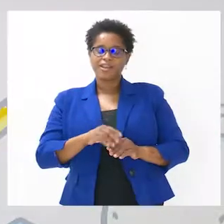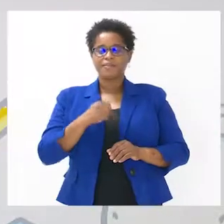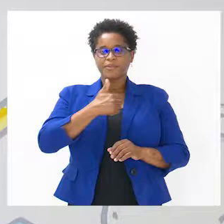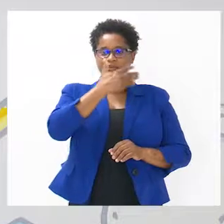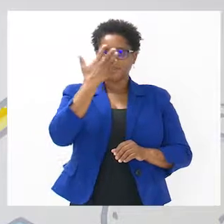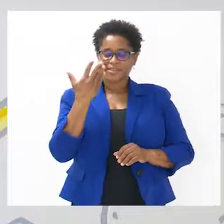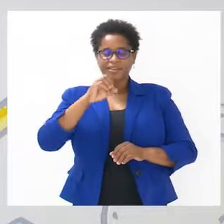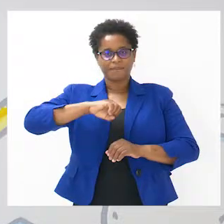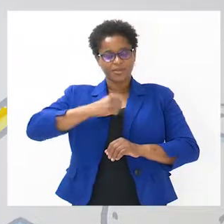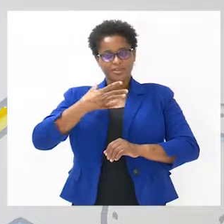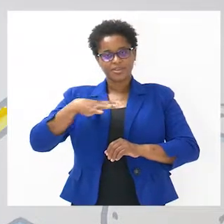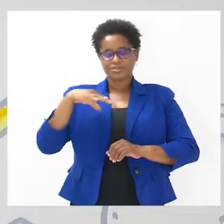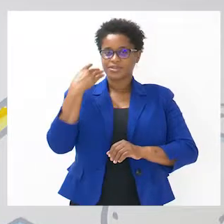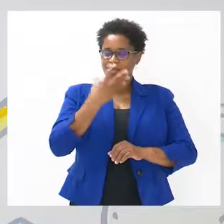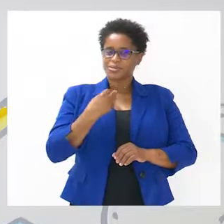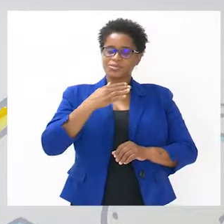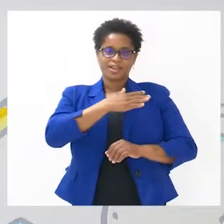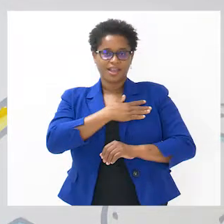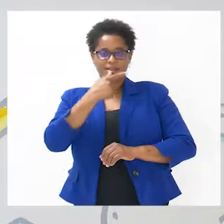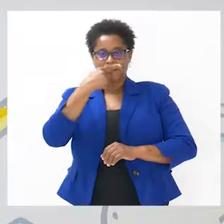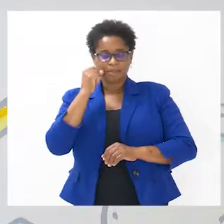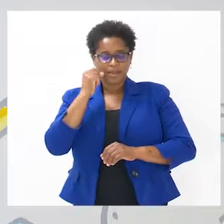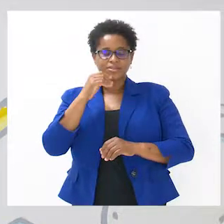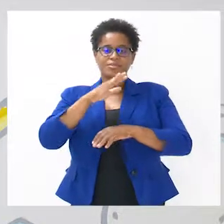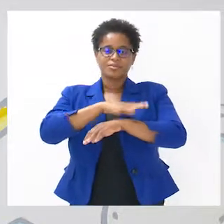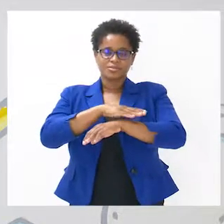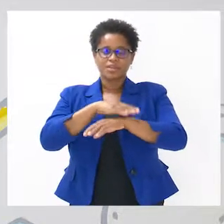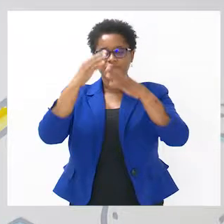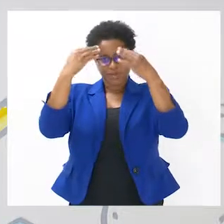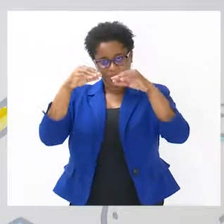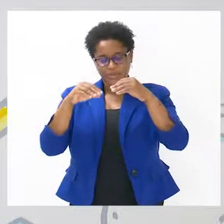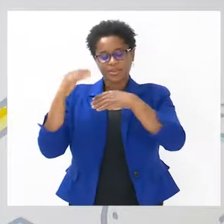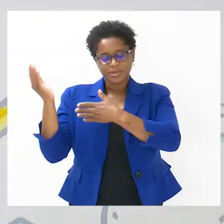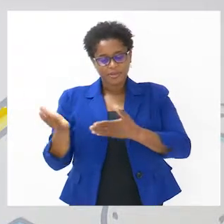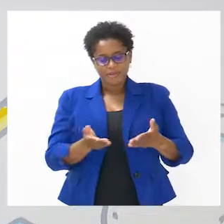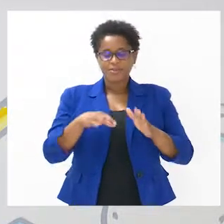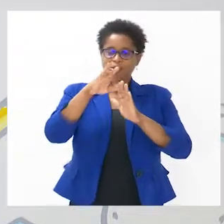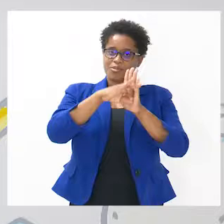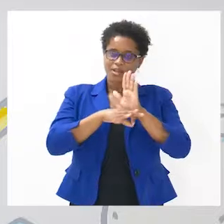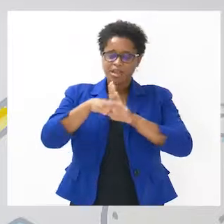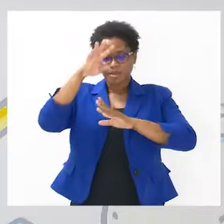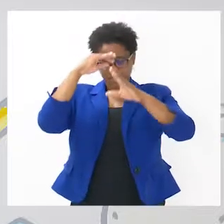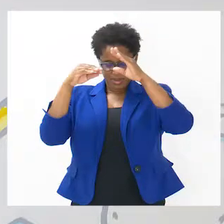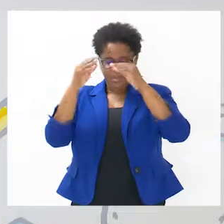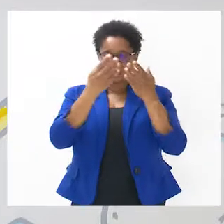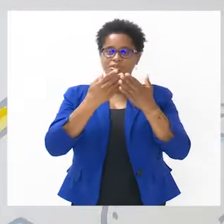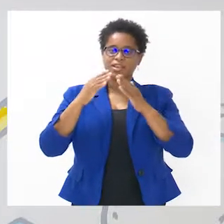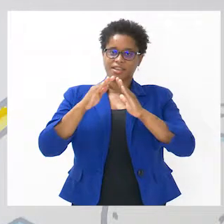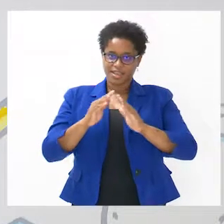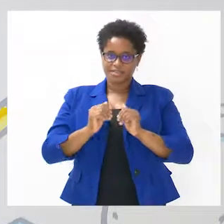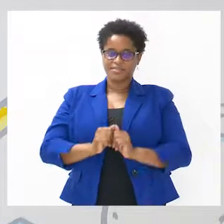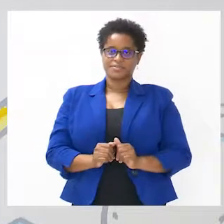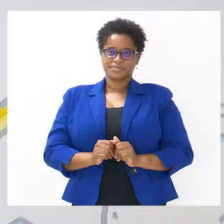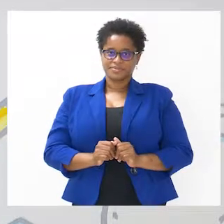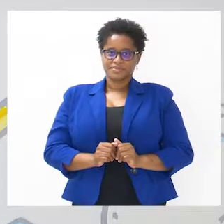Olá, muito bom dia, meus queridos alunos, caros pais encarregados de educação. Sejam bem-vindos ao programa